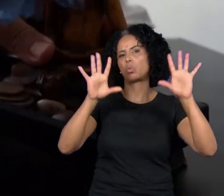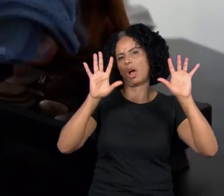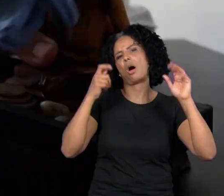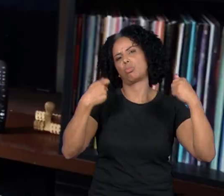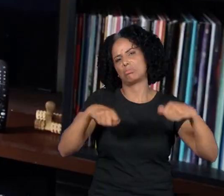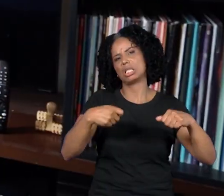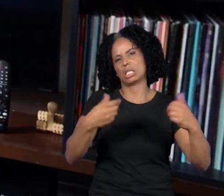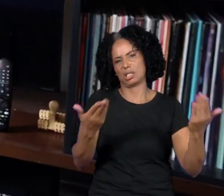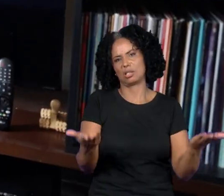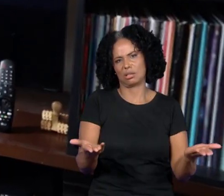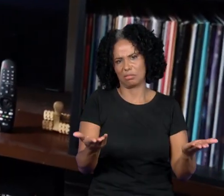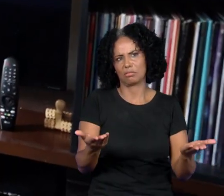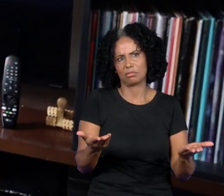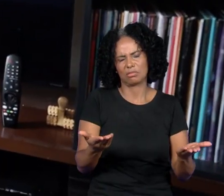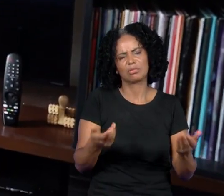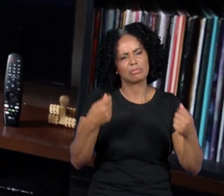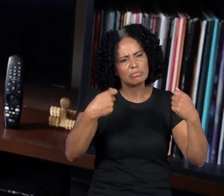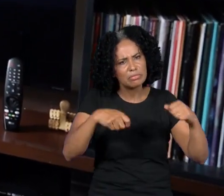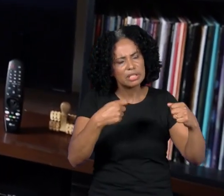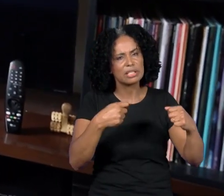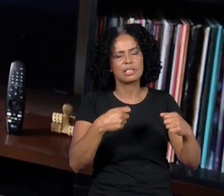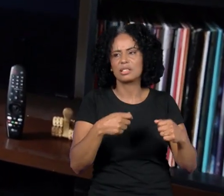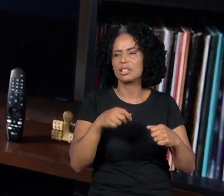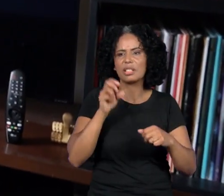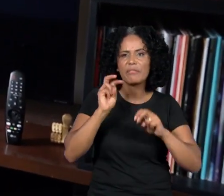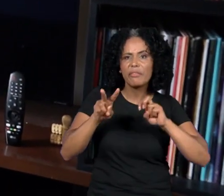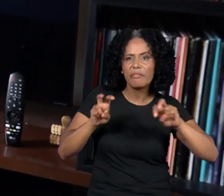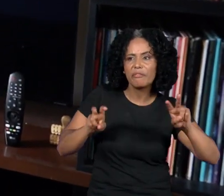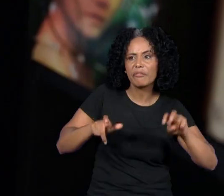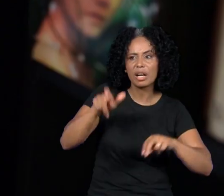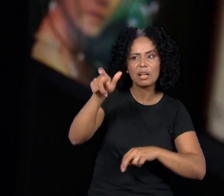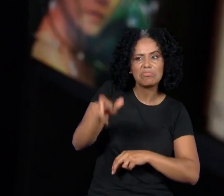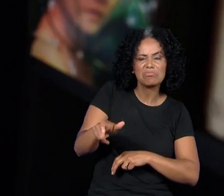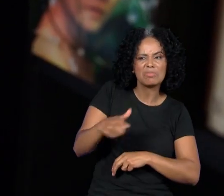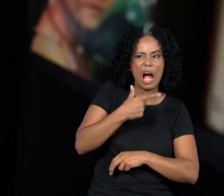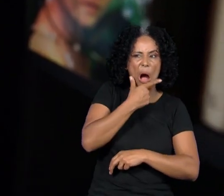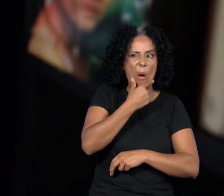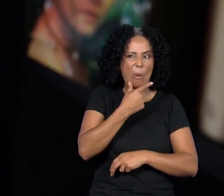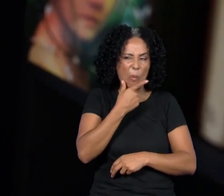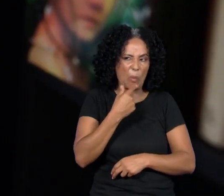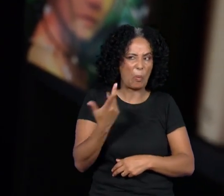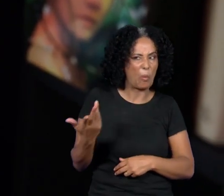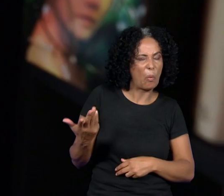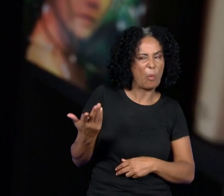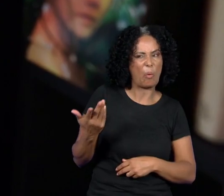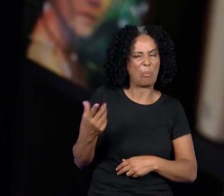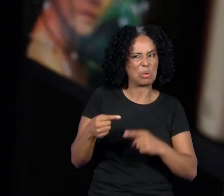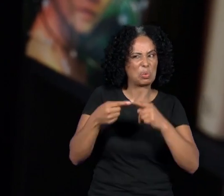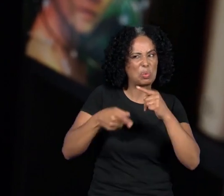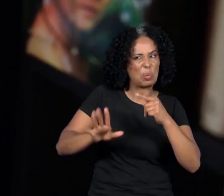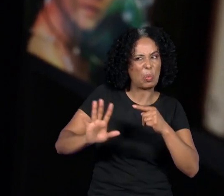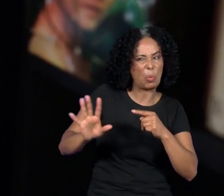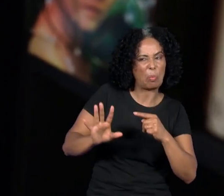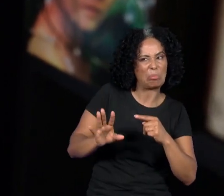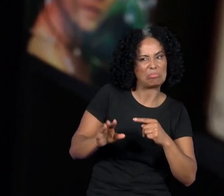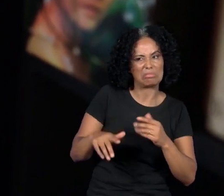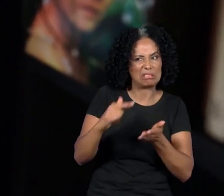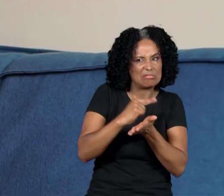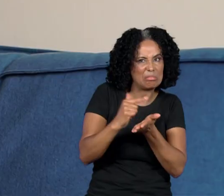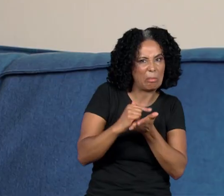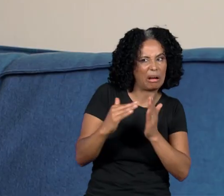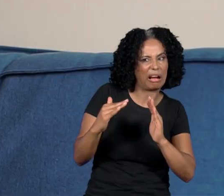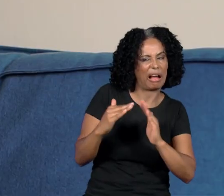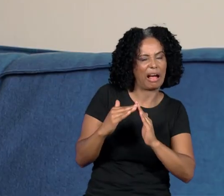gente definir funções através de gênero é uma coisa que não faz o mínimo sentido. A gente vê uma pessoa